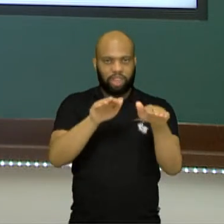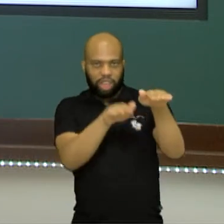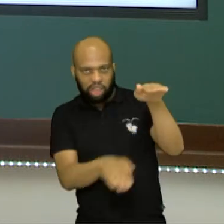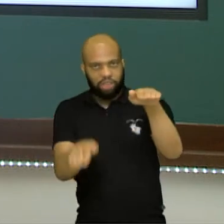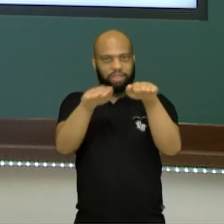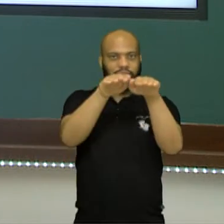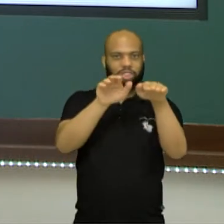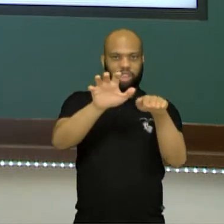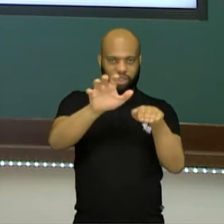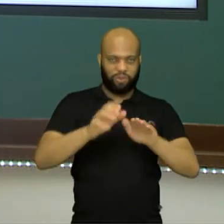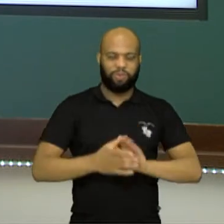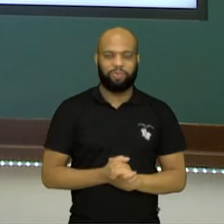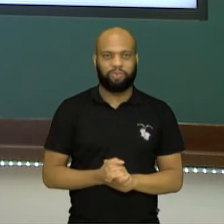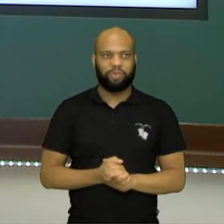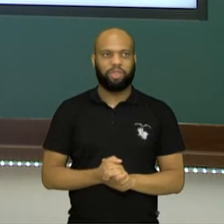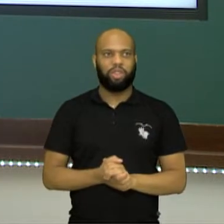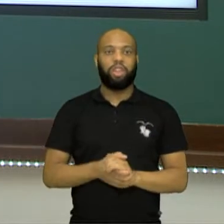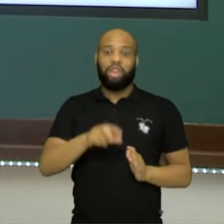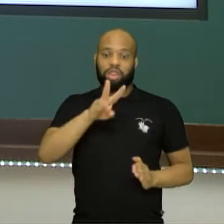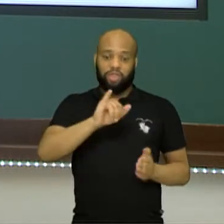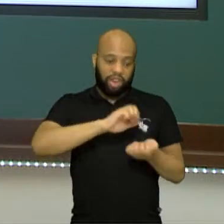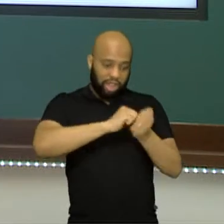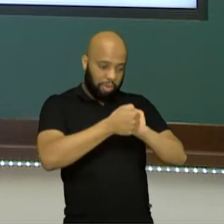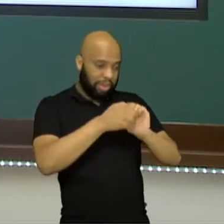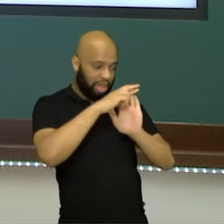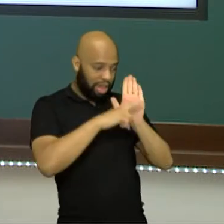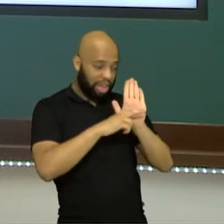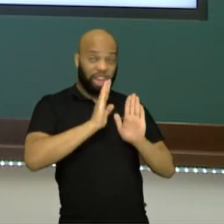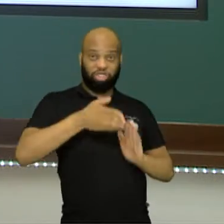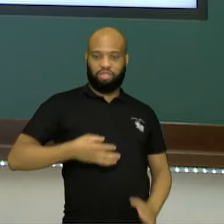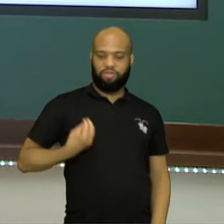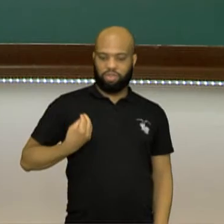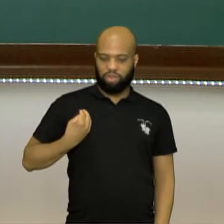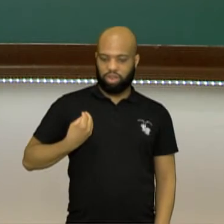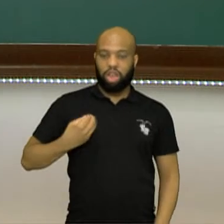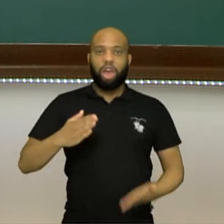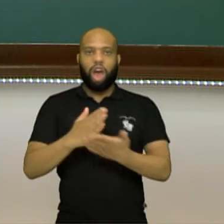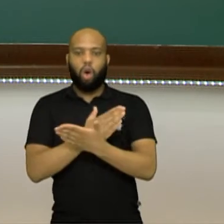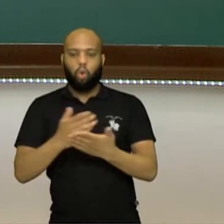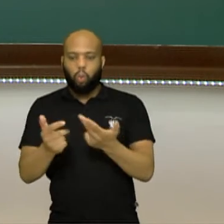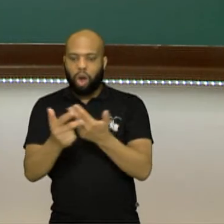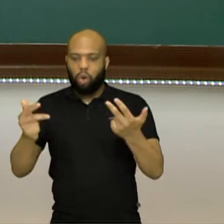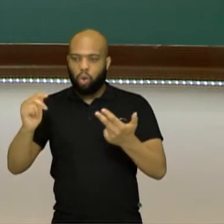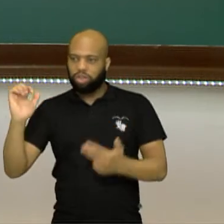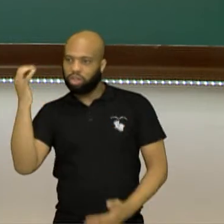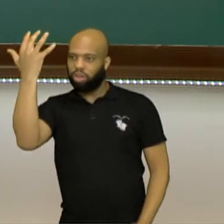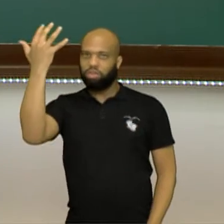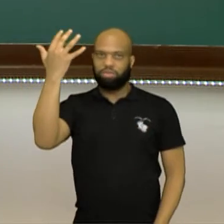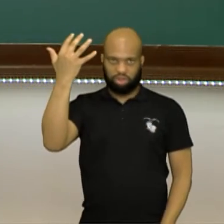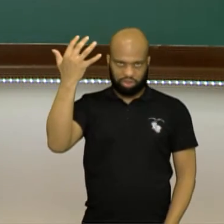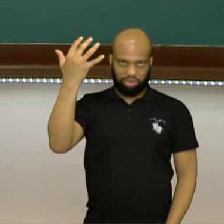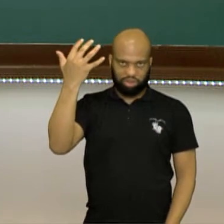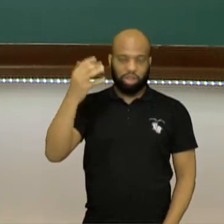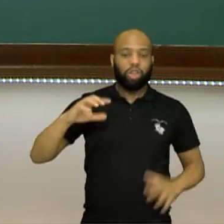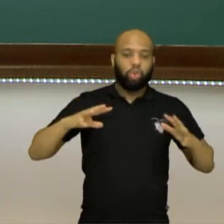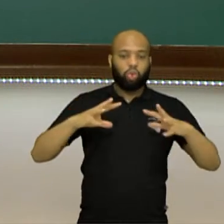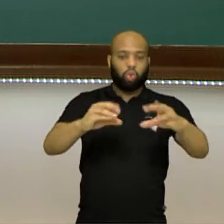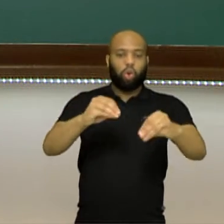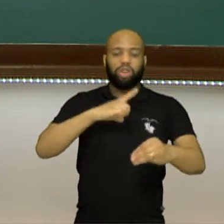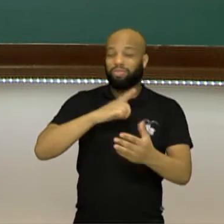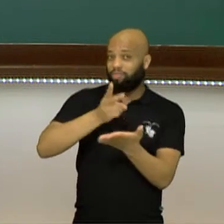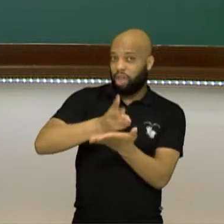exatamente nessa área, adaptando regras existentes para uma situação concreta. Todos devemos ter o mesmo direito de